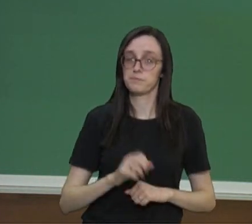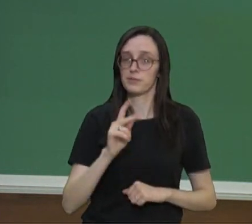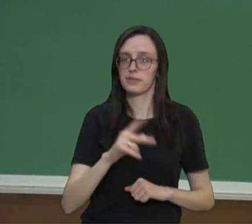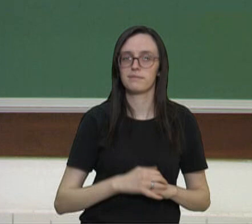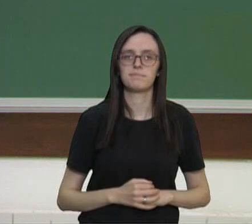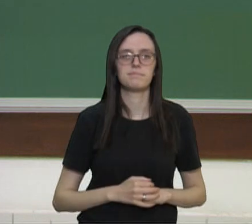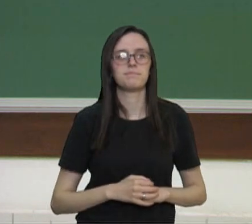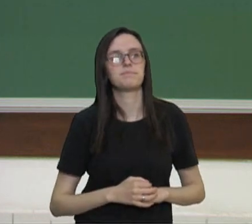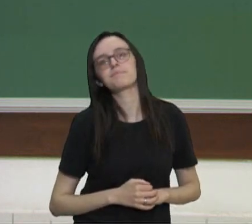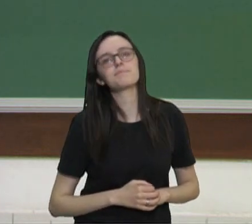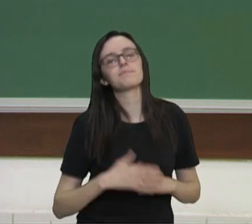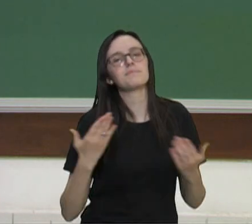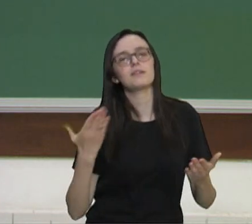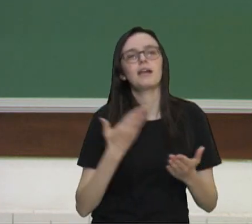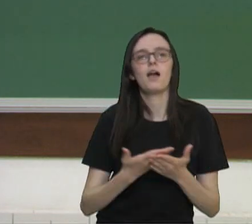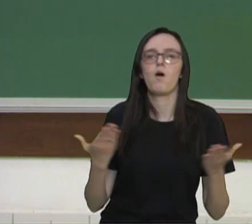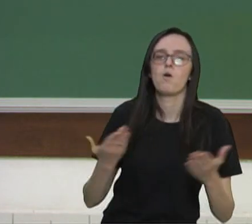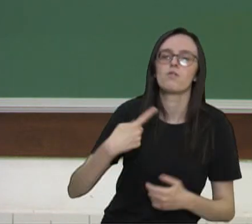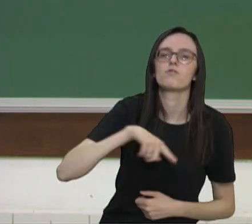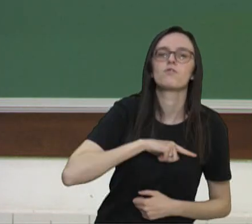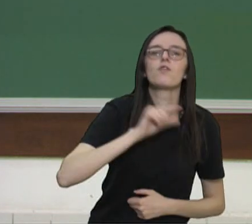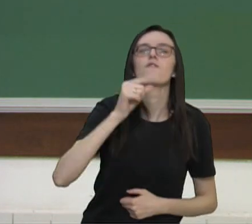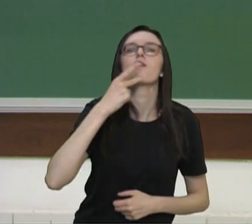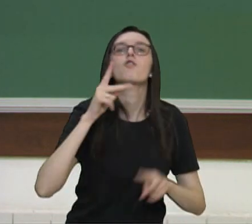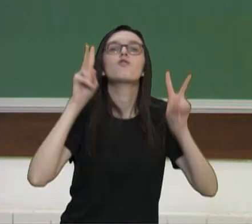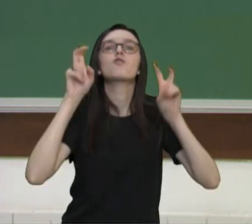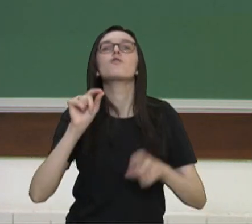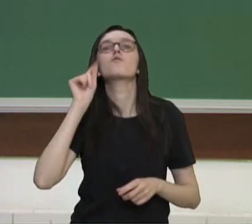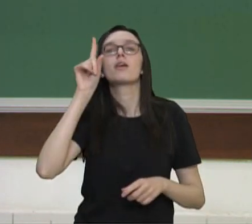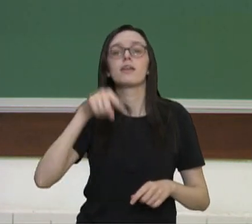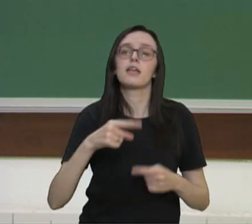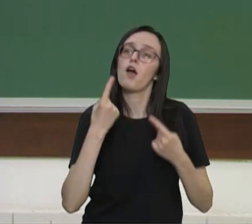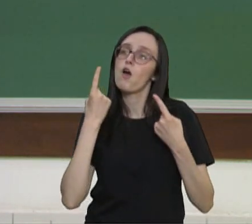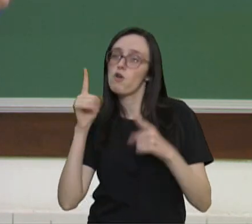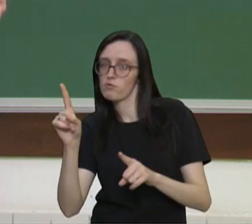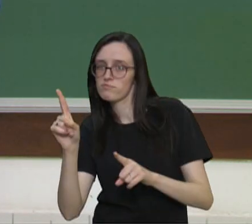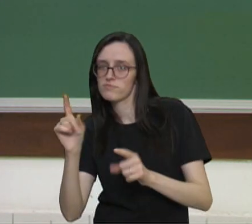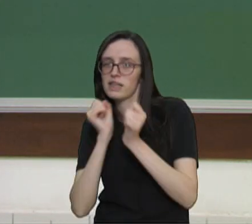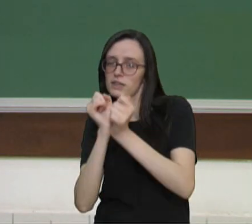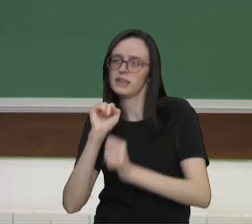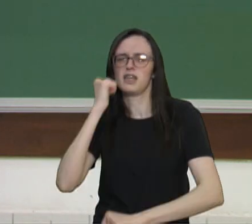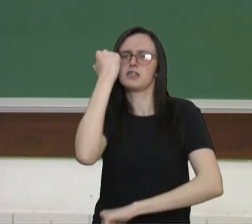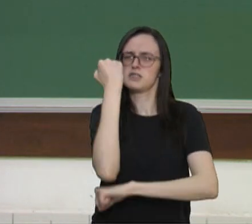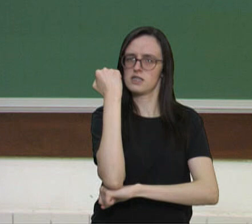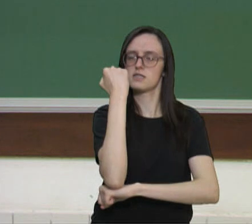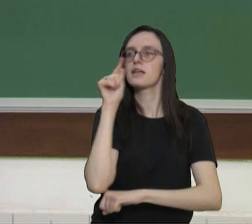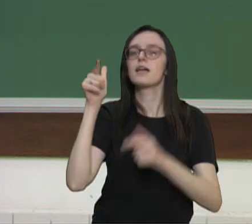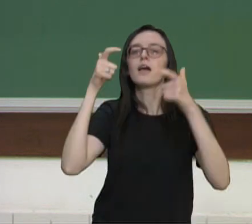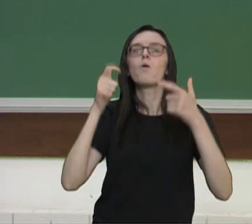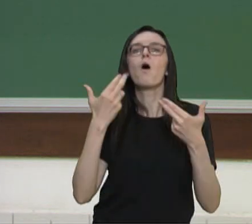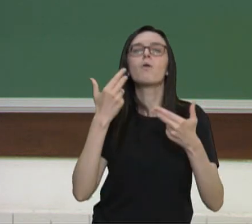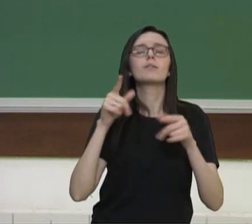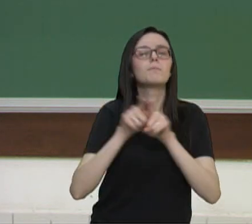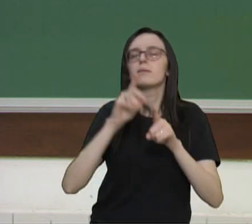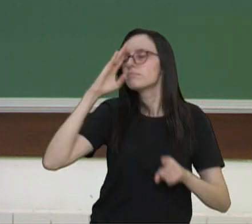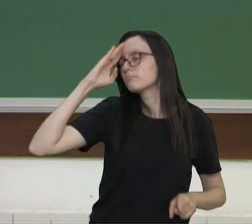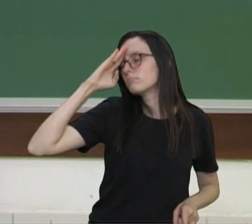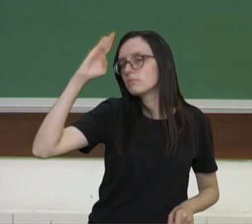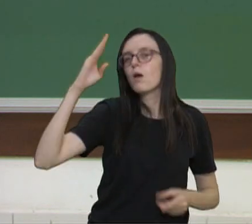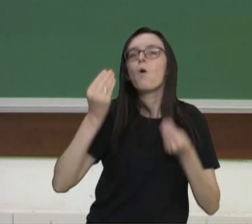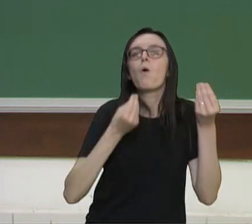certo? Galera, na aula de hoje, então, a gente falou sobre resistência à escravidão, sobre todas as principais